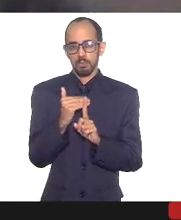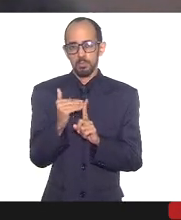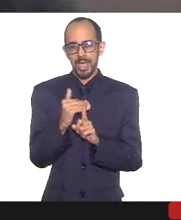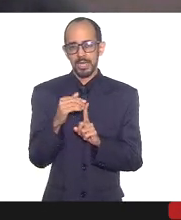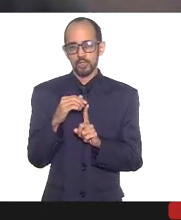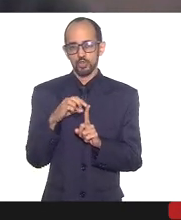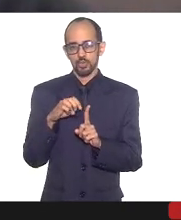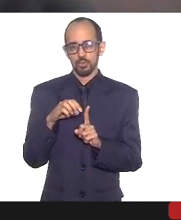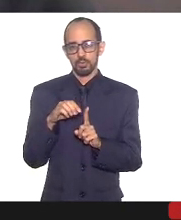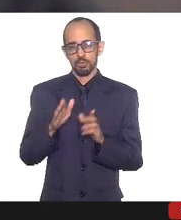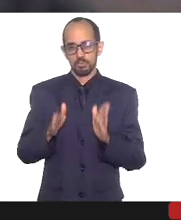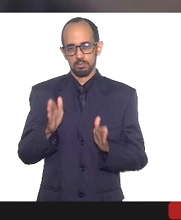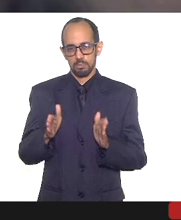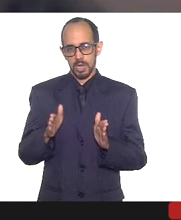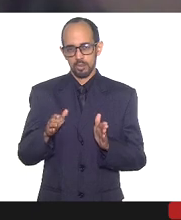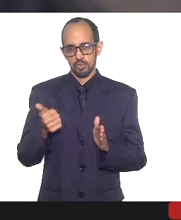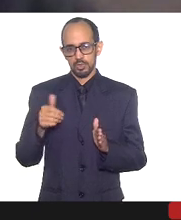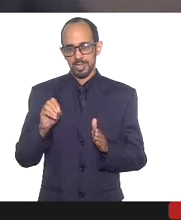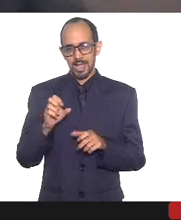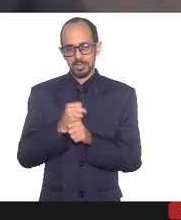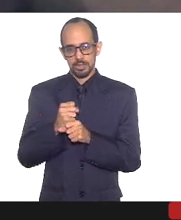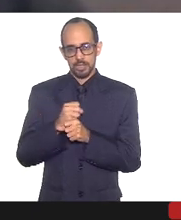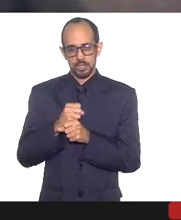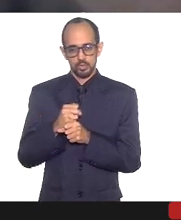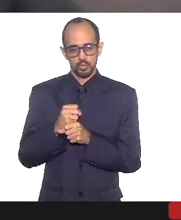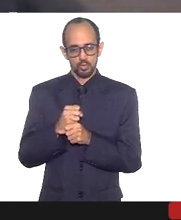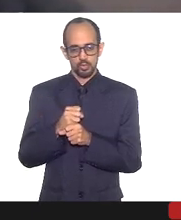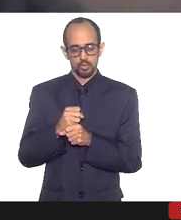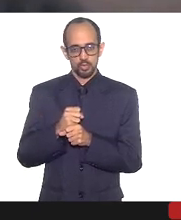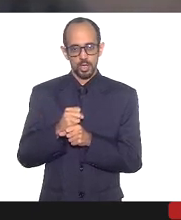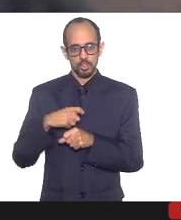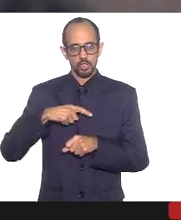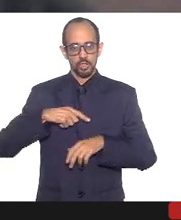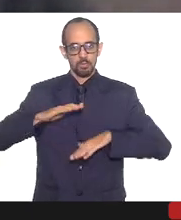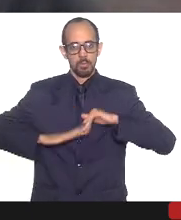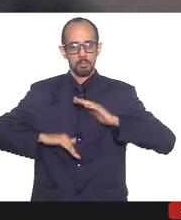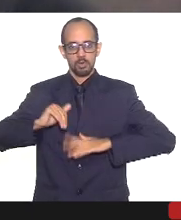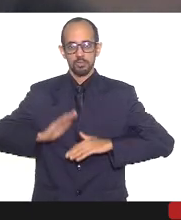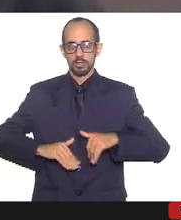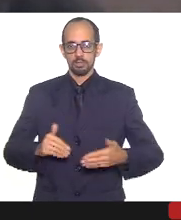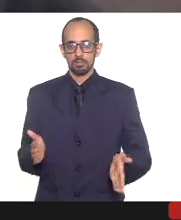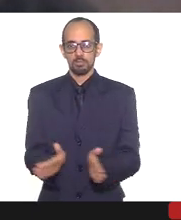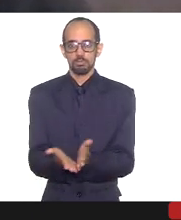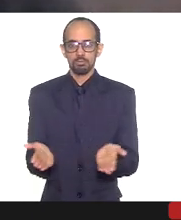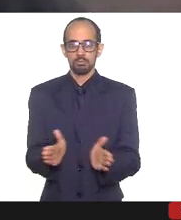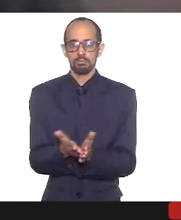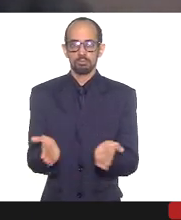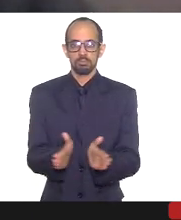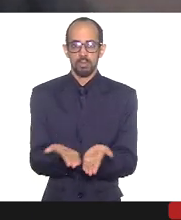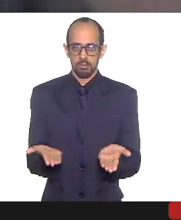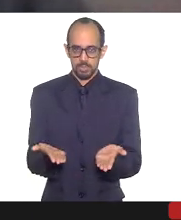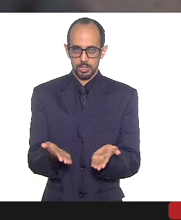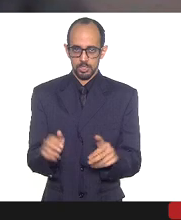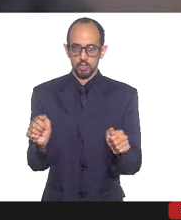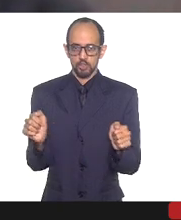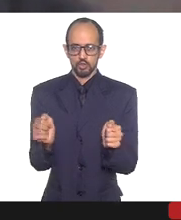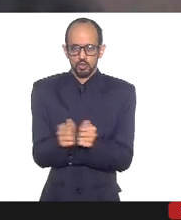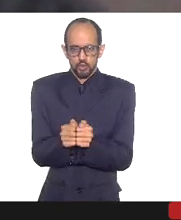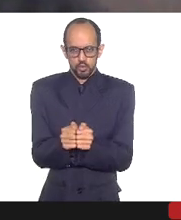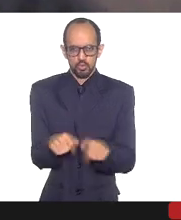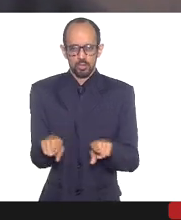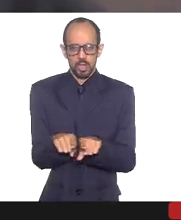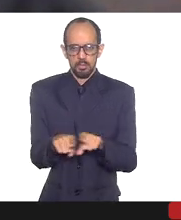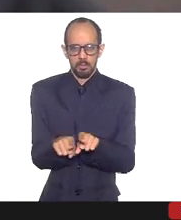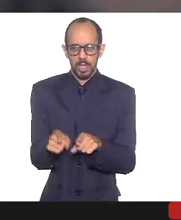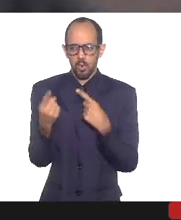anos, é de que a gente tem uma profissão extremamente precarizada. Soma-se a isso os ataques ideológicos que a nossa